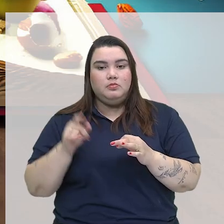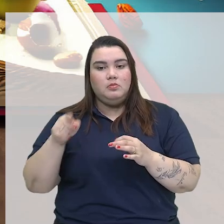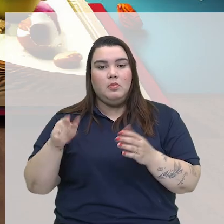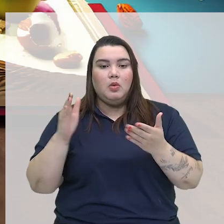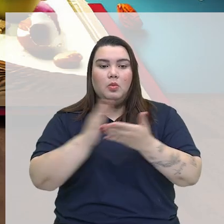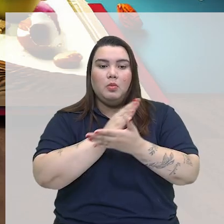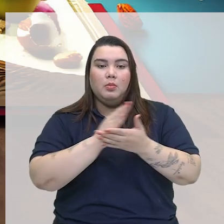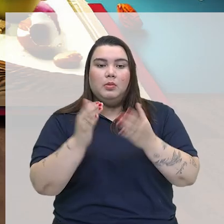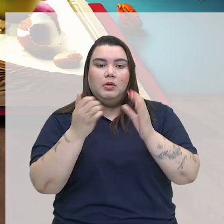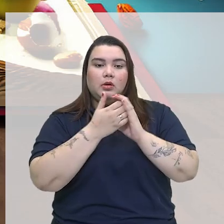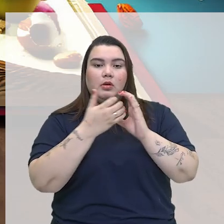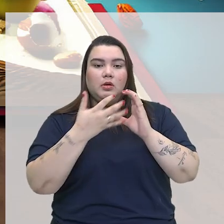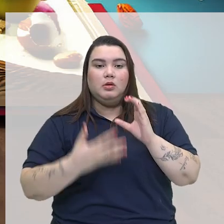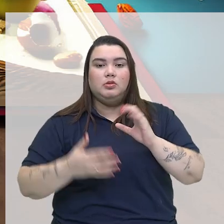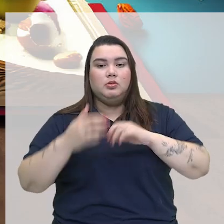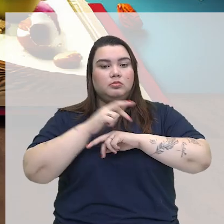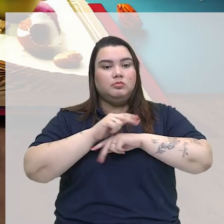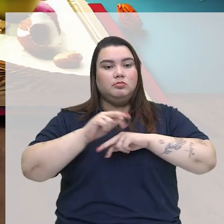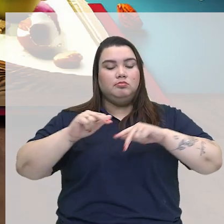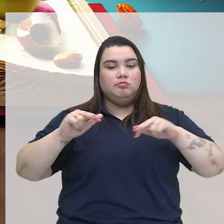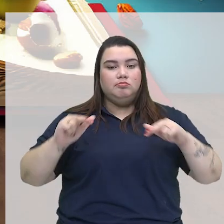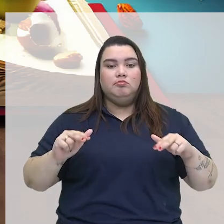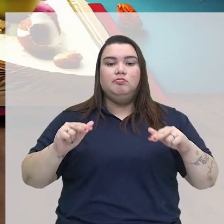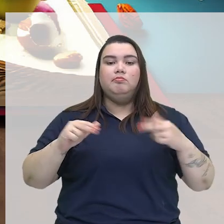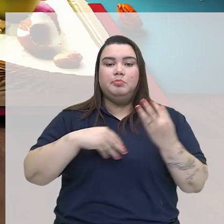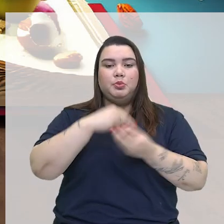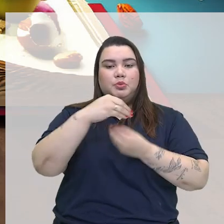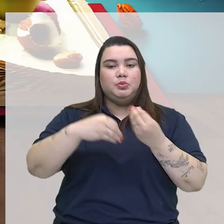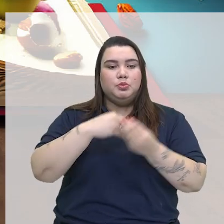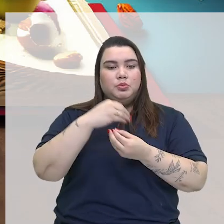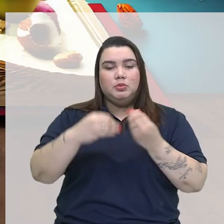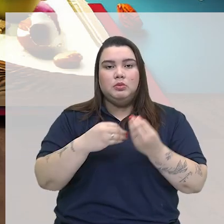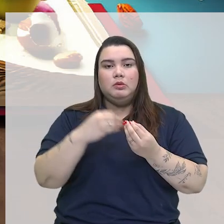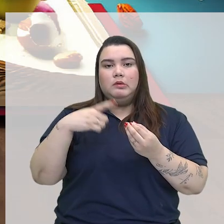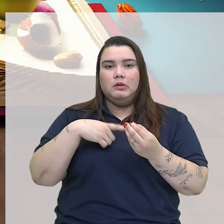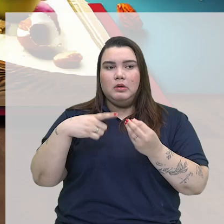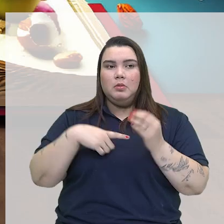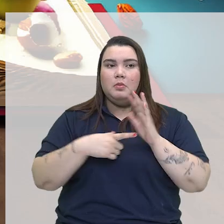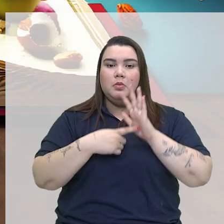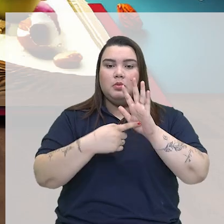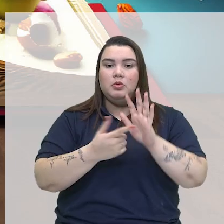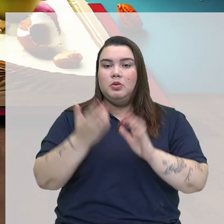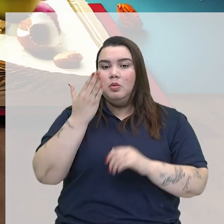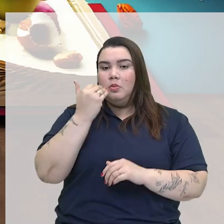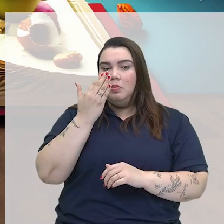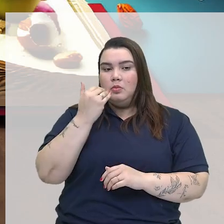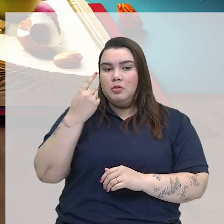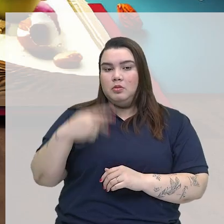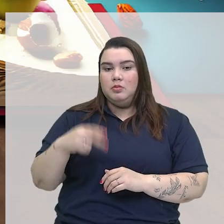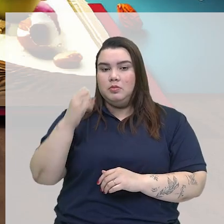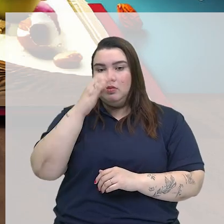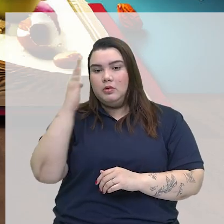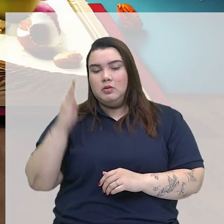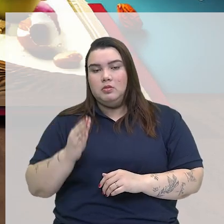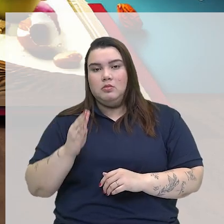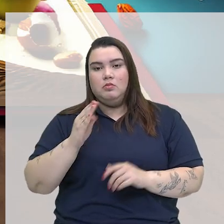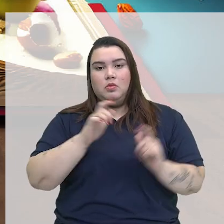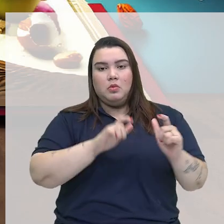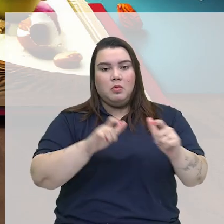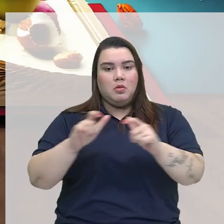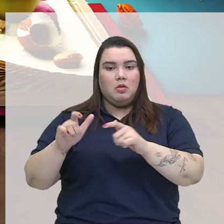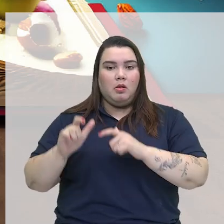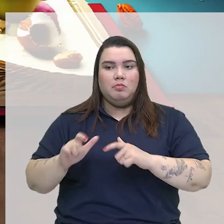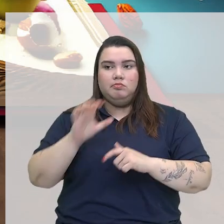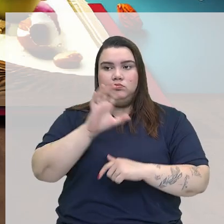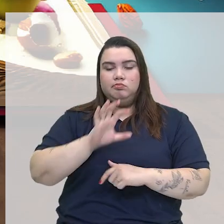são alguns exemplos da diversidade de muitas misturas presentes na culinária, né? Cada região